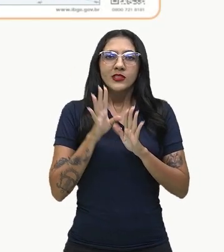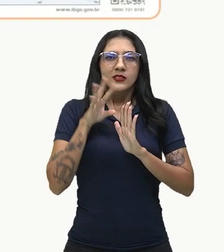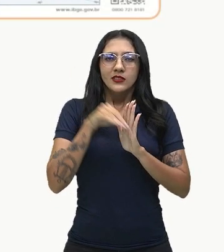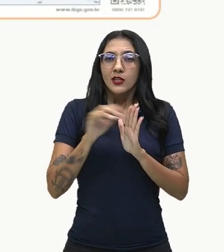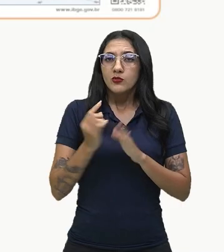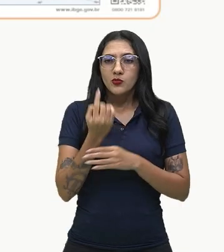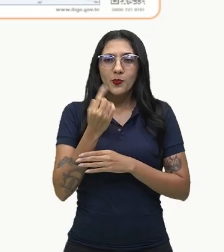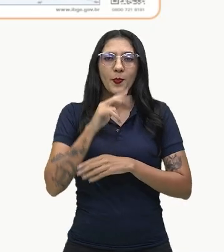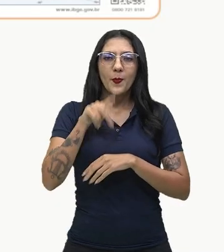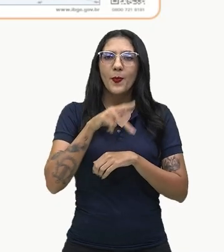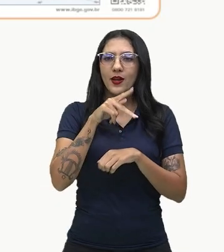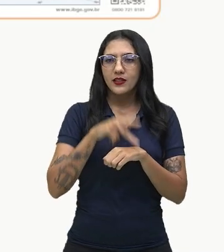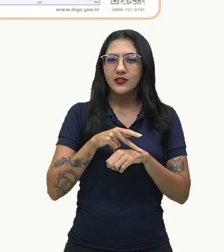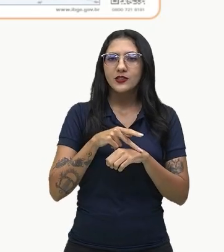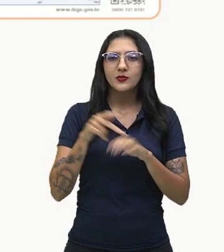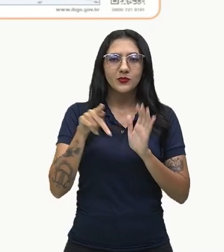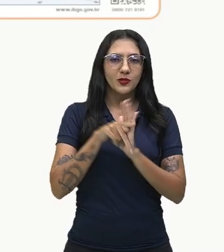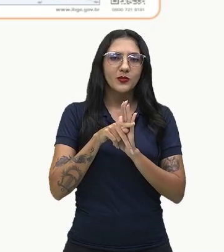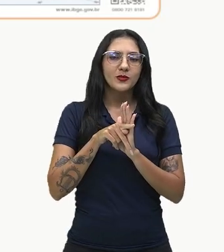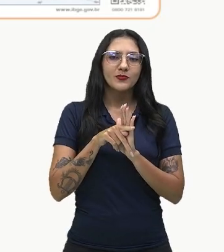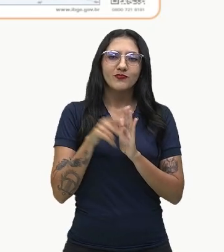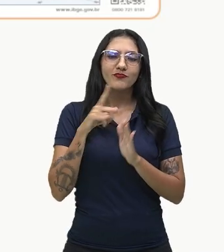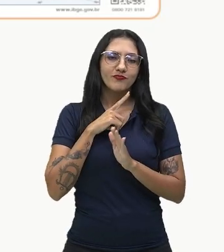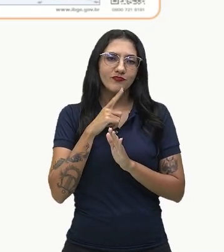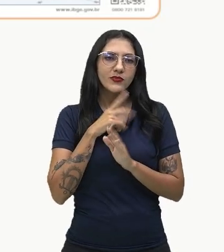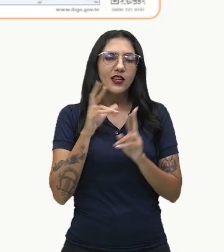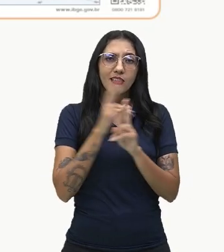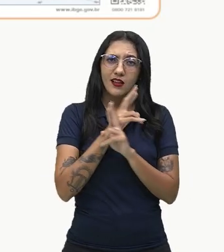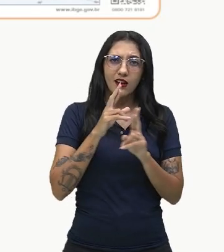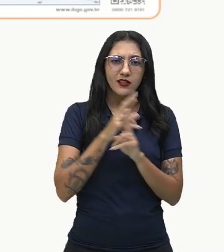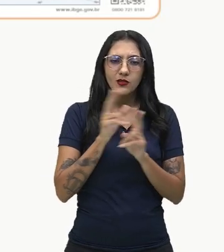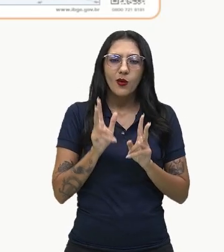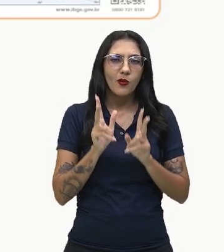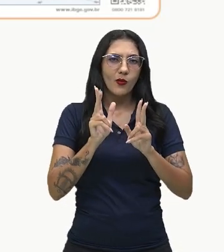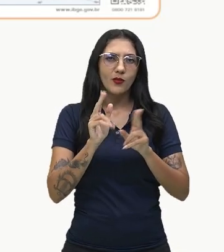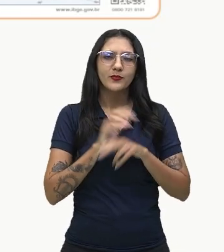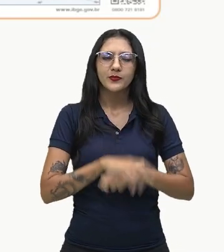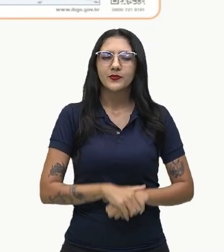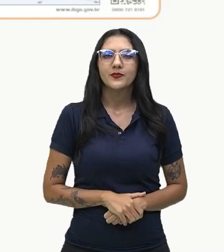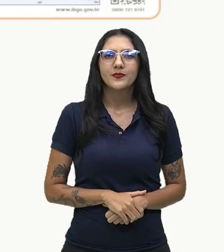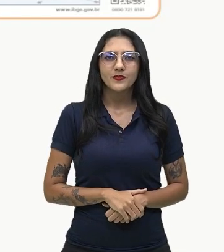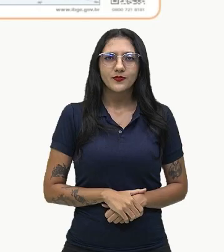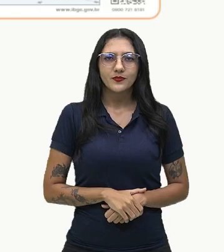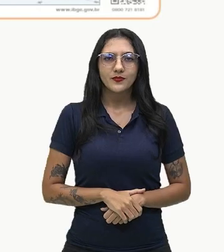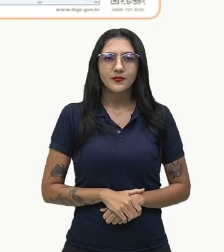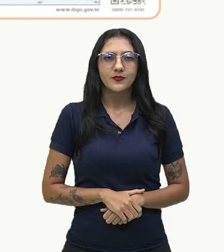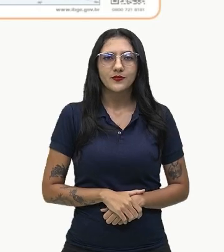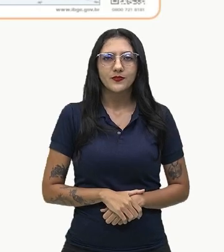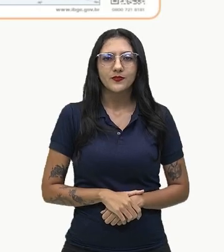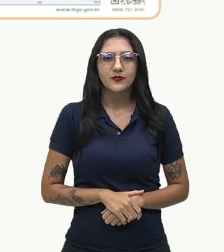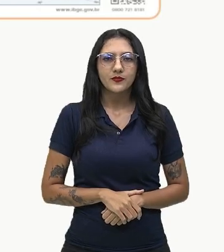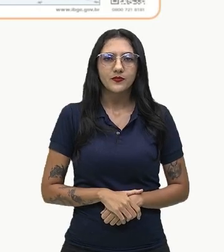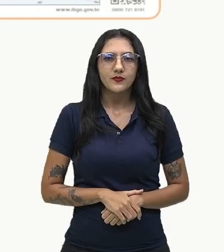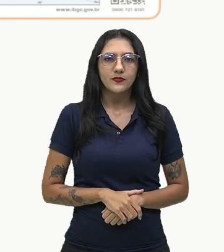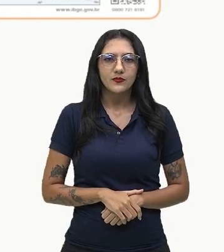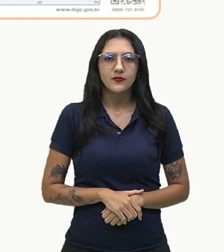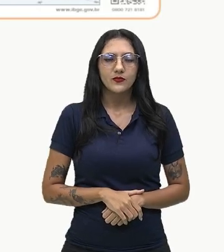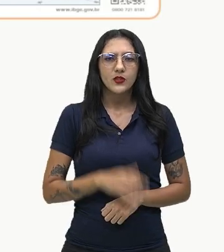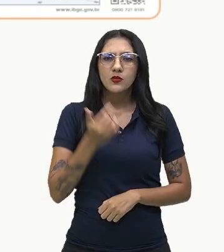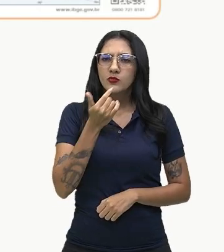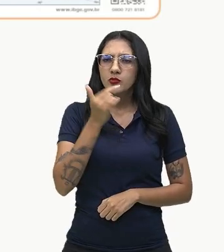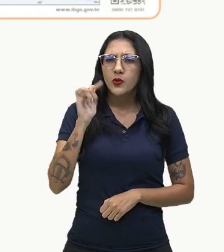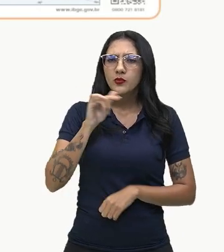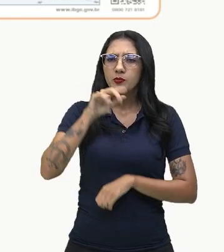as populações, né, que estão inseridas dentro daquele país. E os outros países da América do Sul,